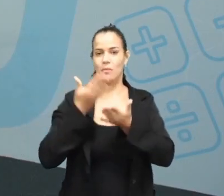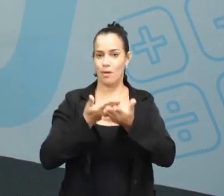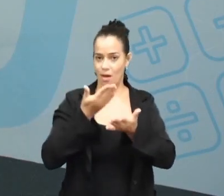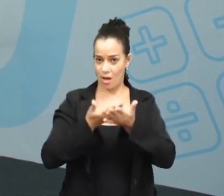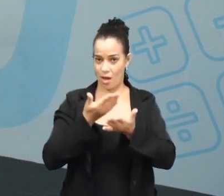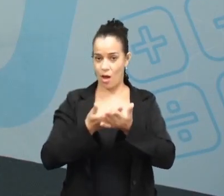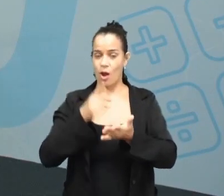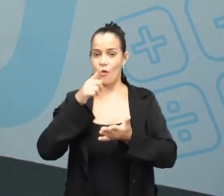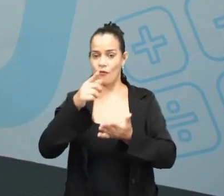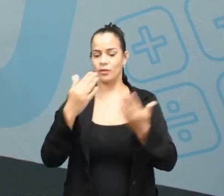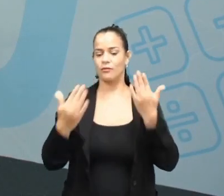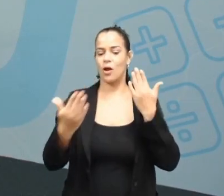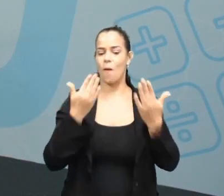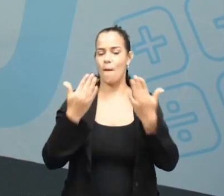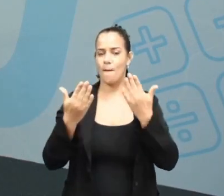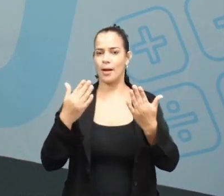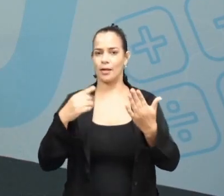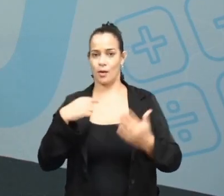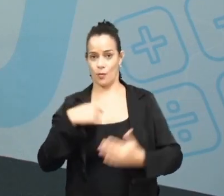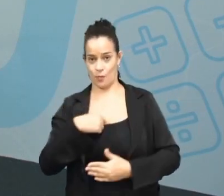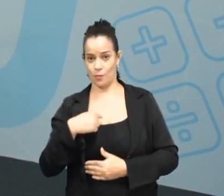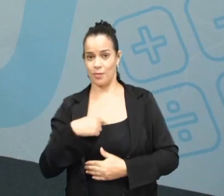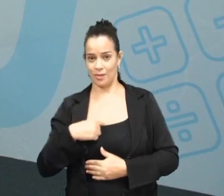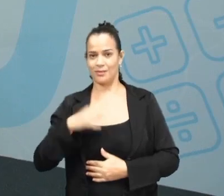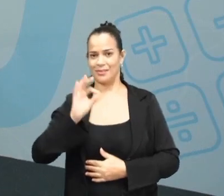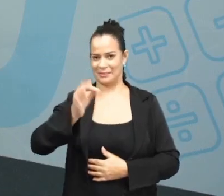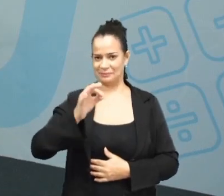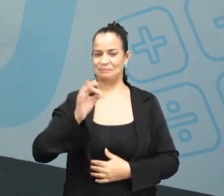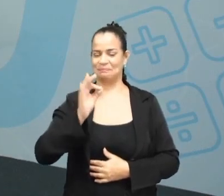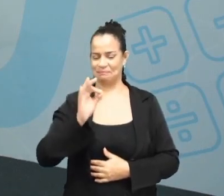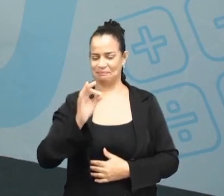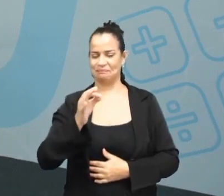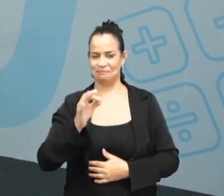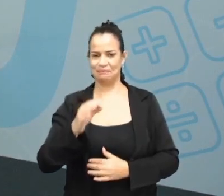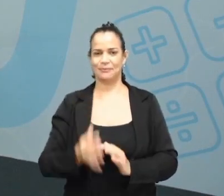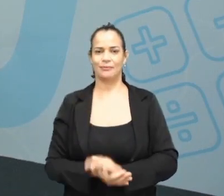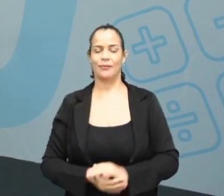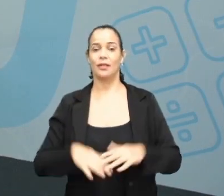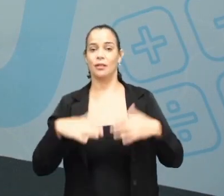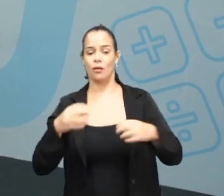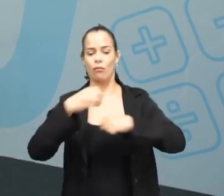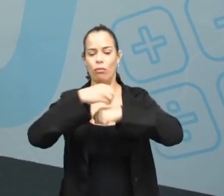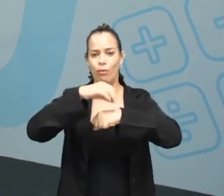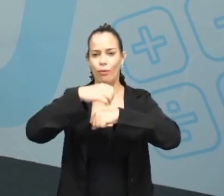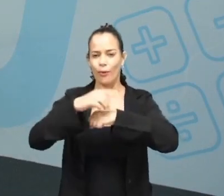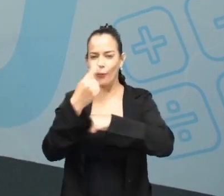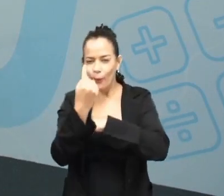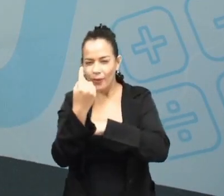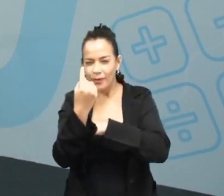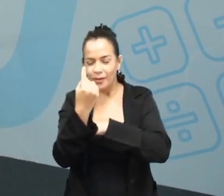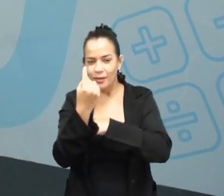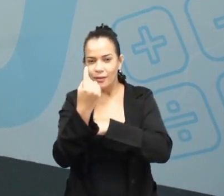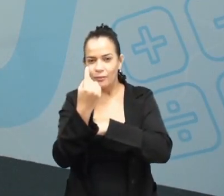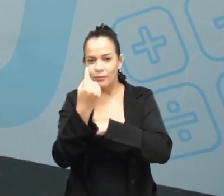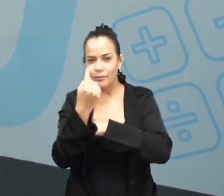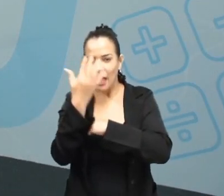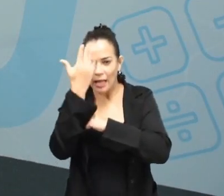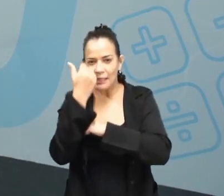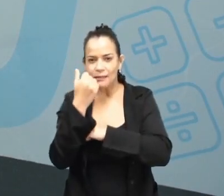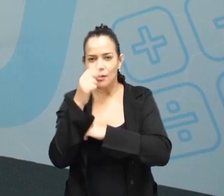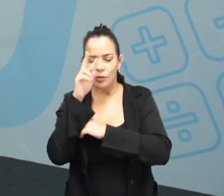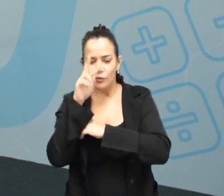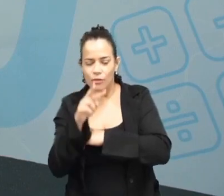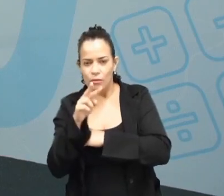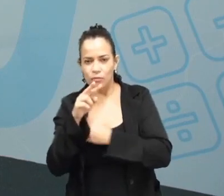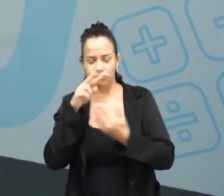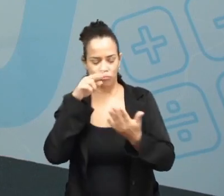você vai comparar comigo e vai ver que acertou plenamente. E eu vou dar uma dica a vocês, tá? Sabe o que você faz? Quando estiver